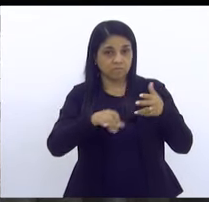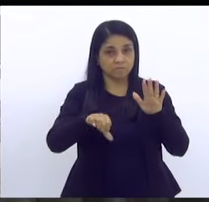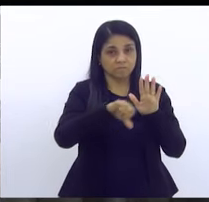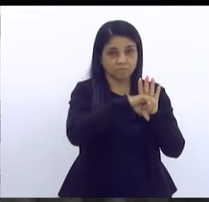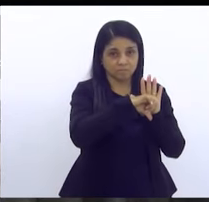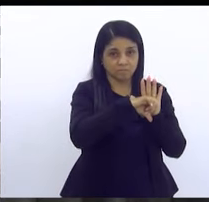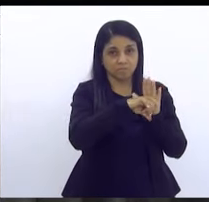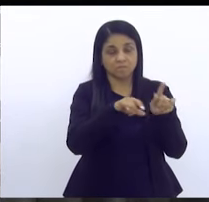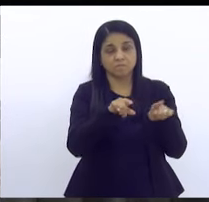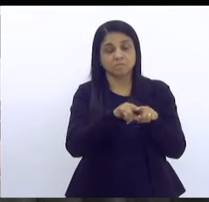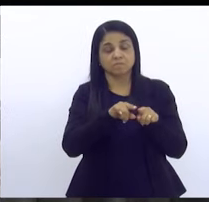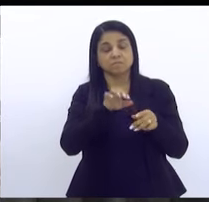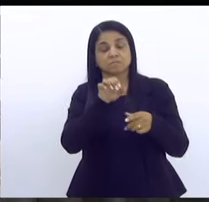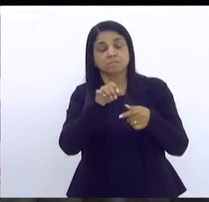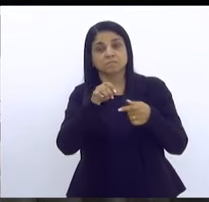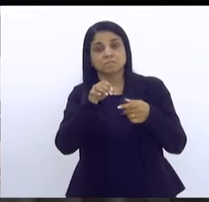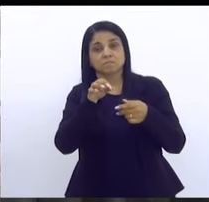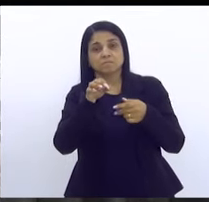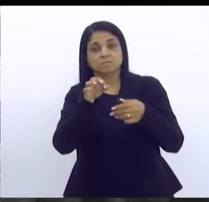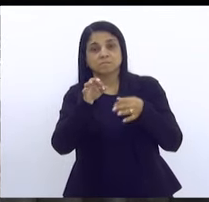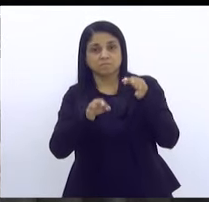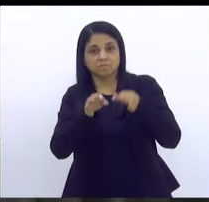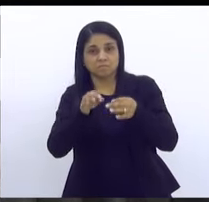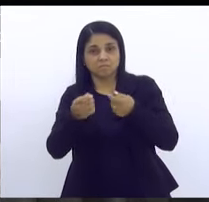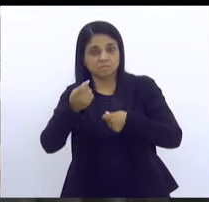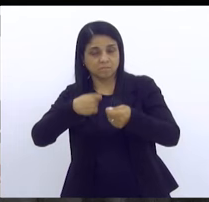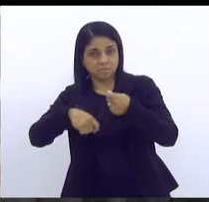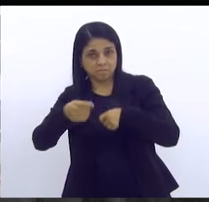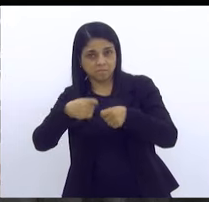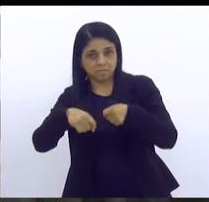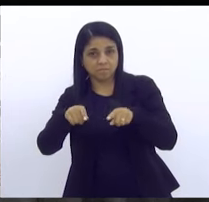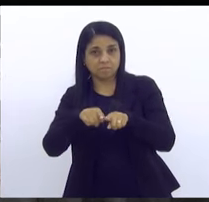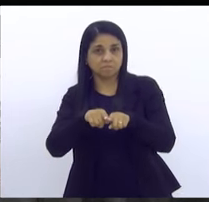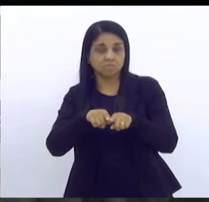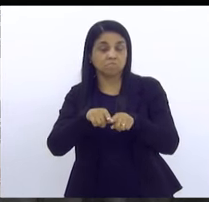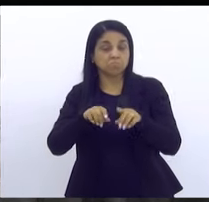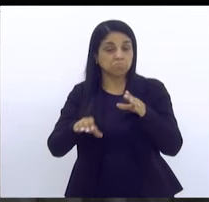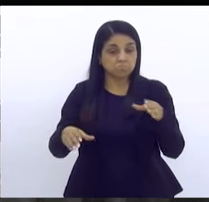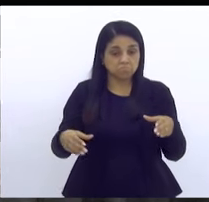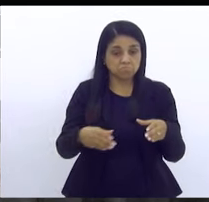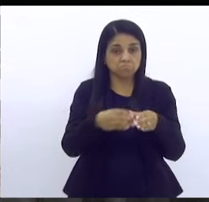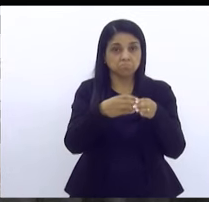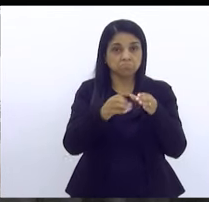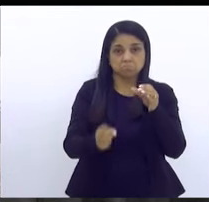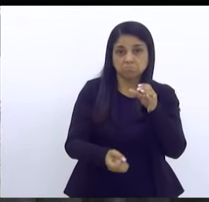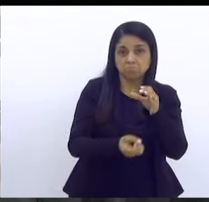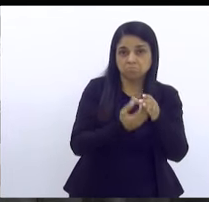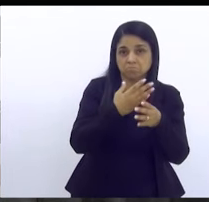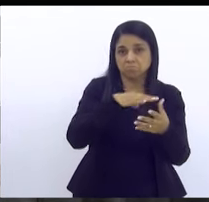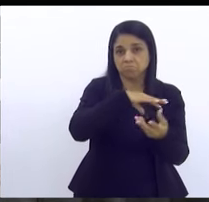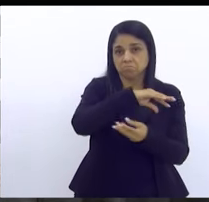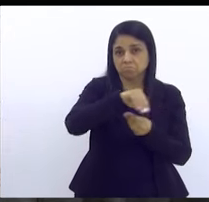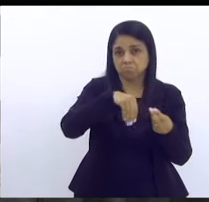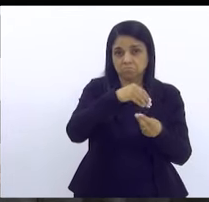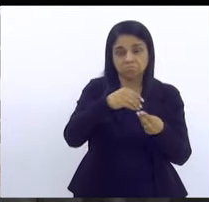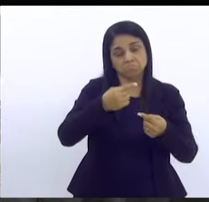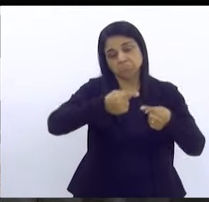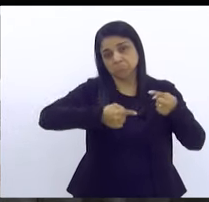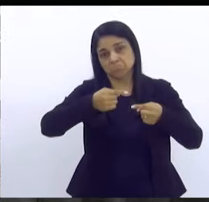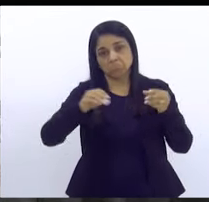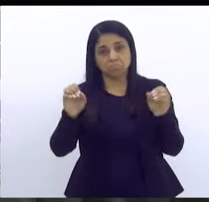instância administrativa, o governador criou uma comissão mista que nunca se reuniu para debater aqueles casos. E lá se